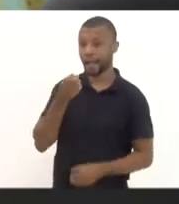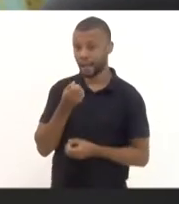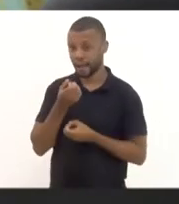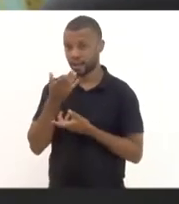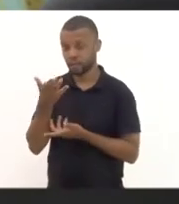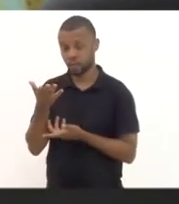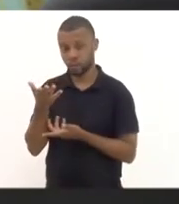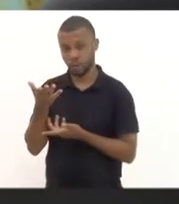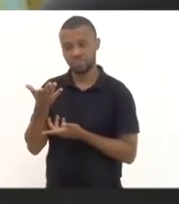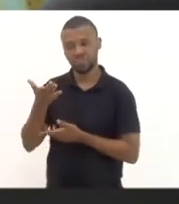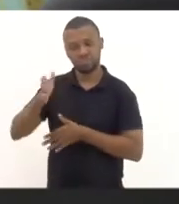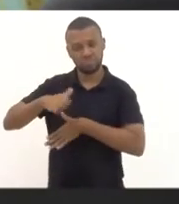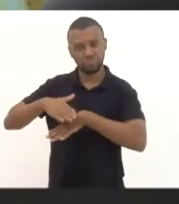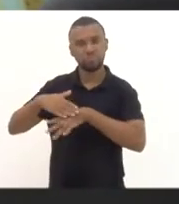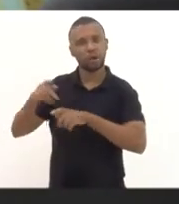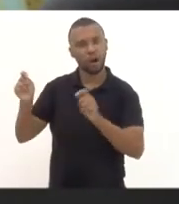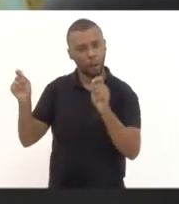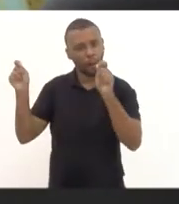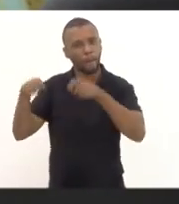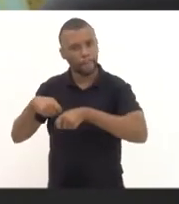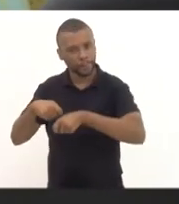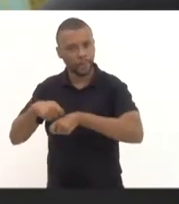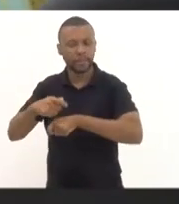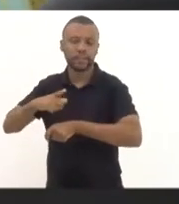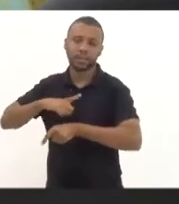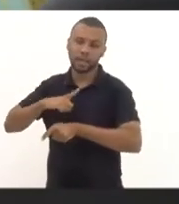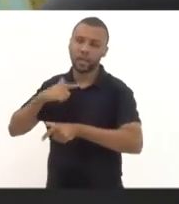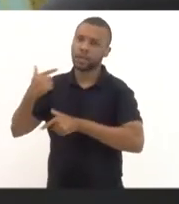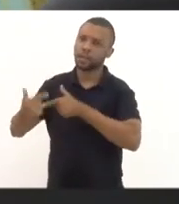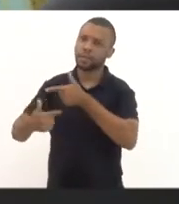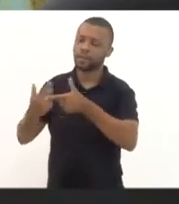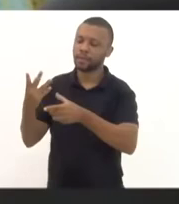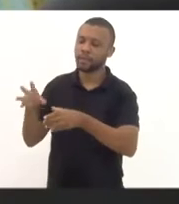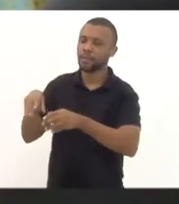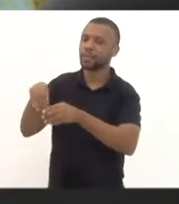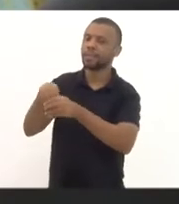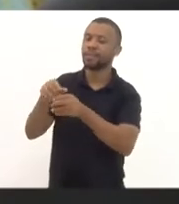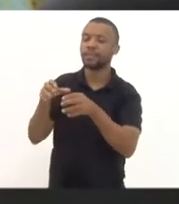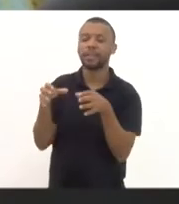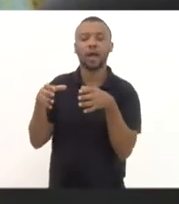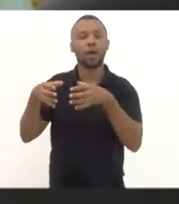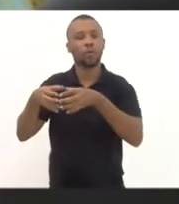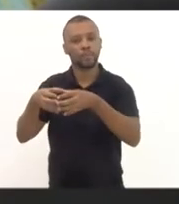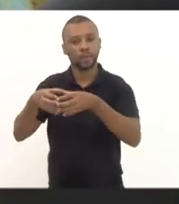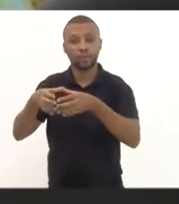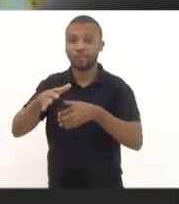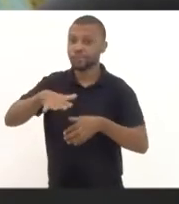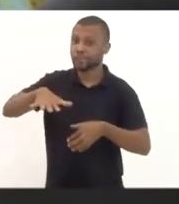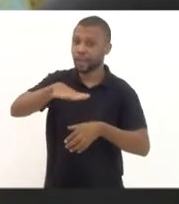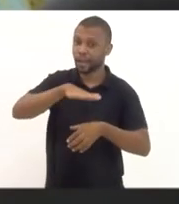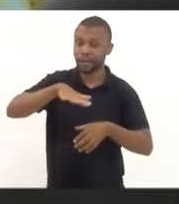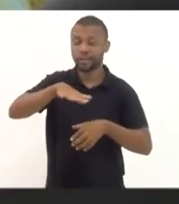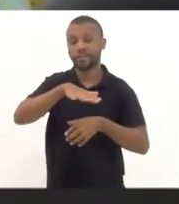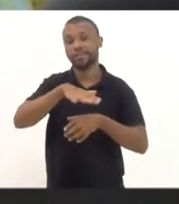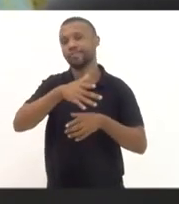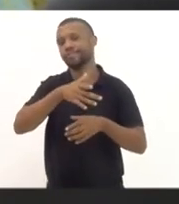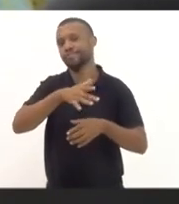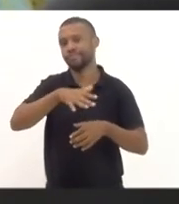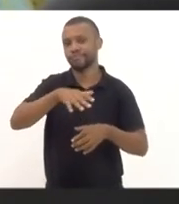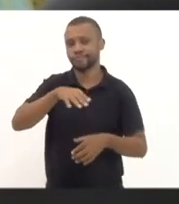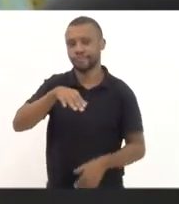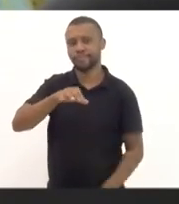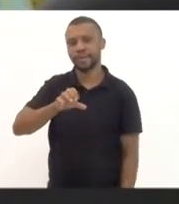absolutamente competente e que faz parte da Comissão da região metropolitana onde o trem